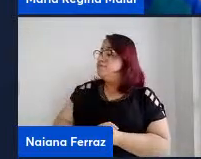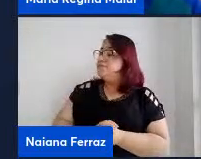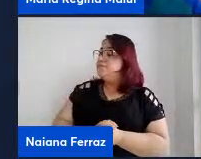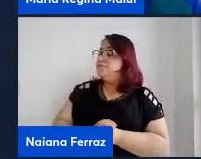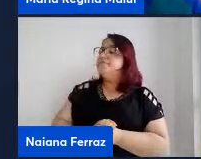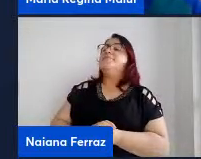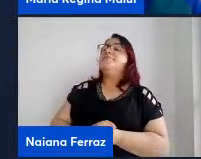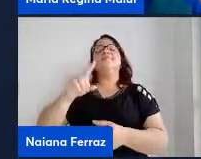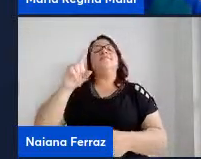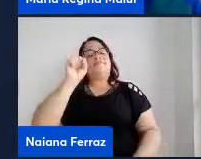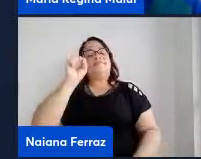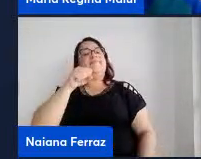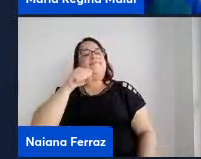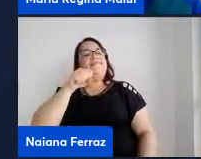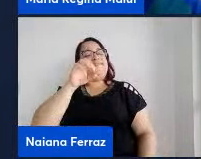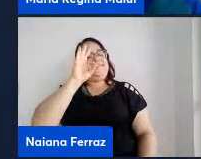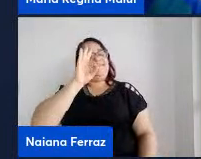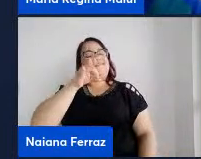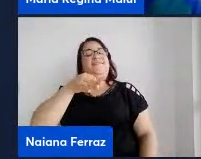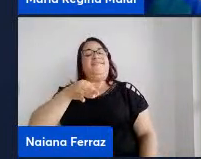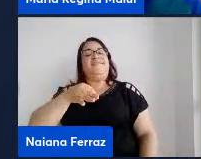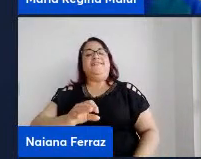É. O senhor está com o microfone. Confere.